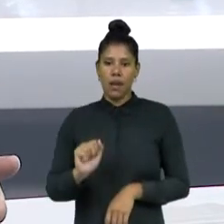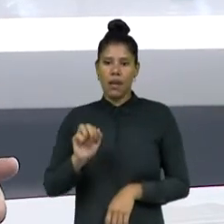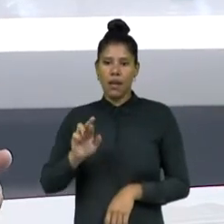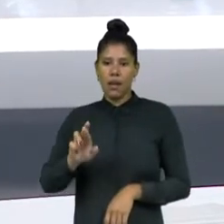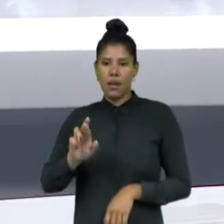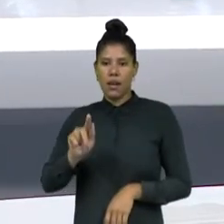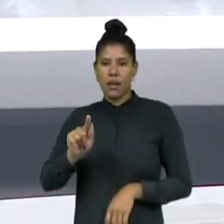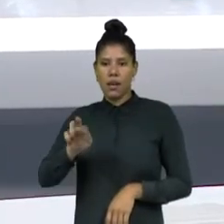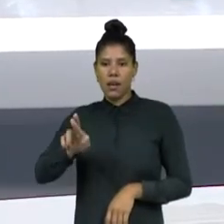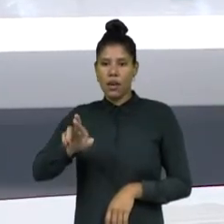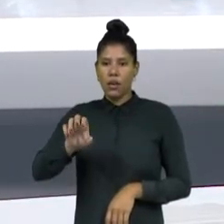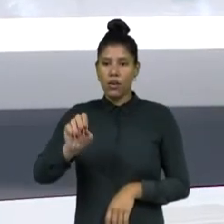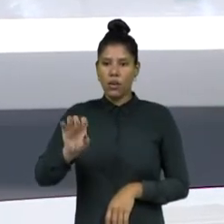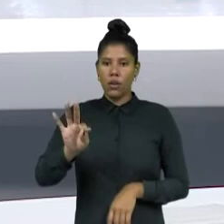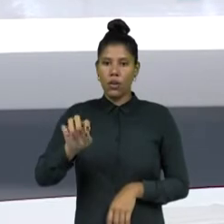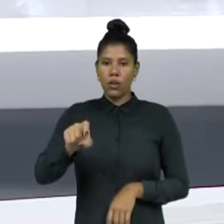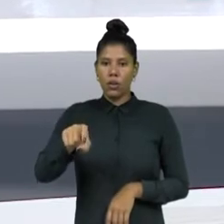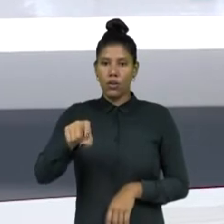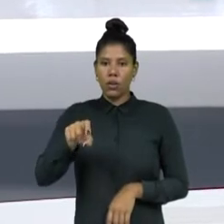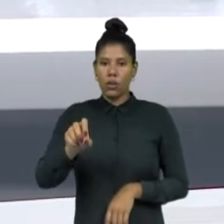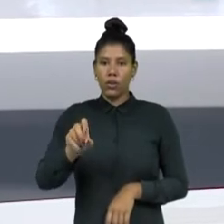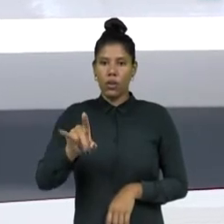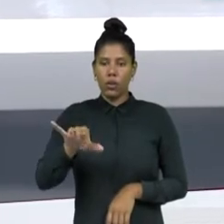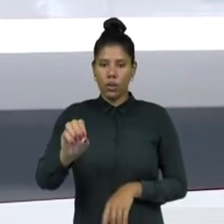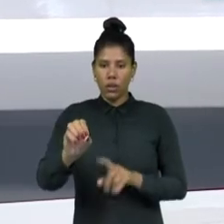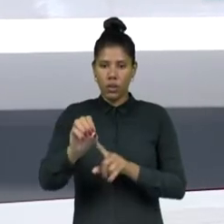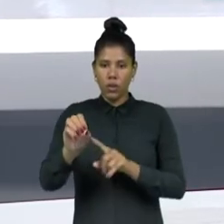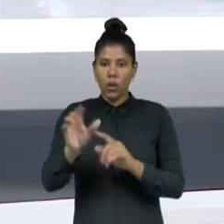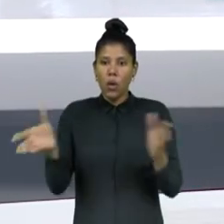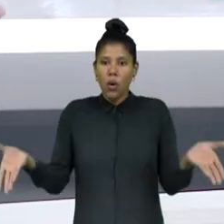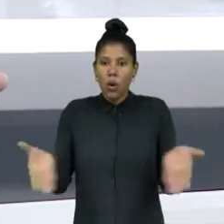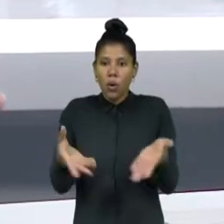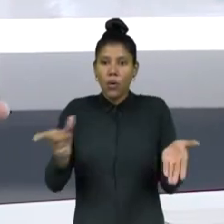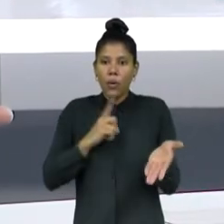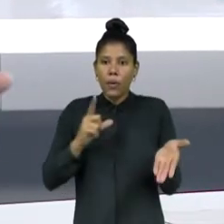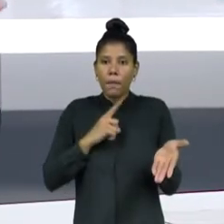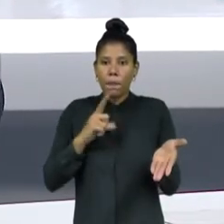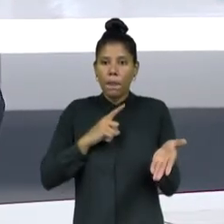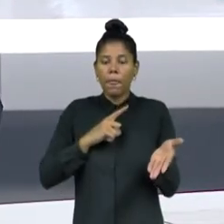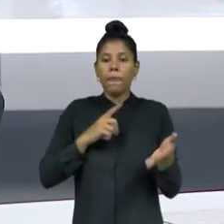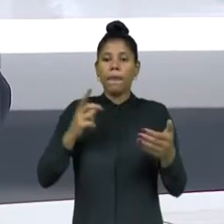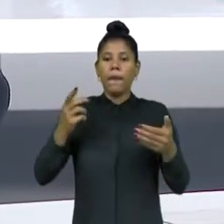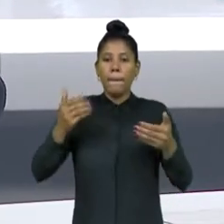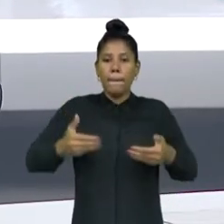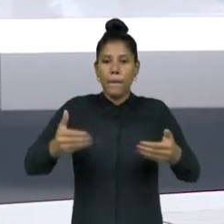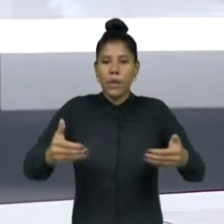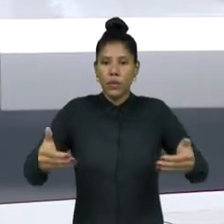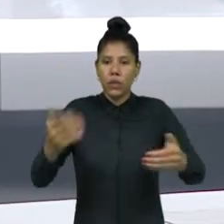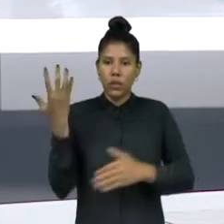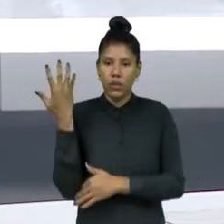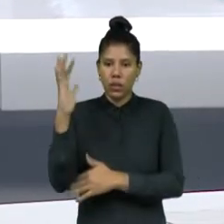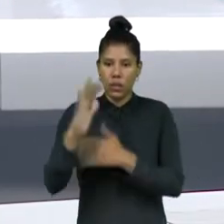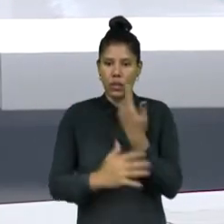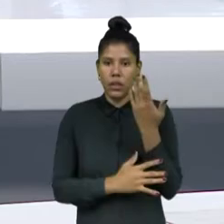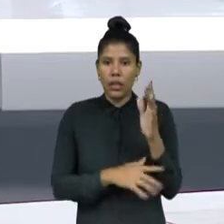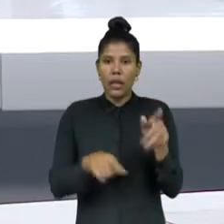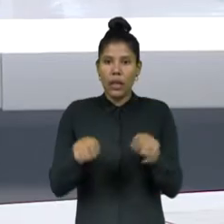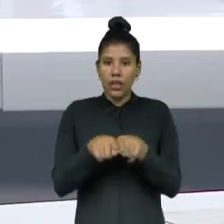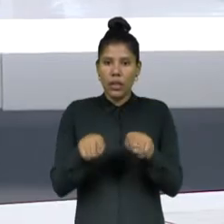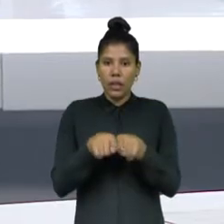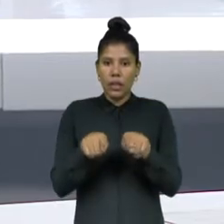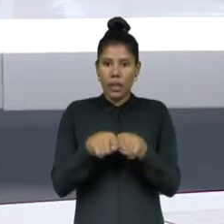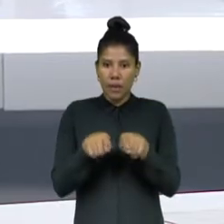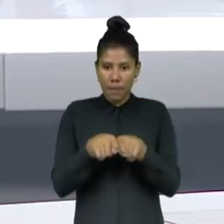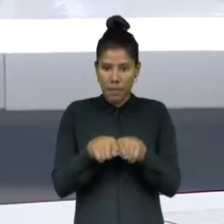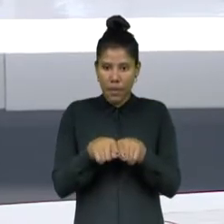Agricultura. O processo atualmente envolve o Ministério do Meio Ambiente e a Agência Nacional de Vigilância